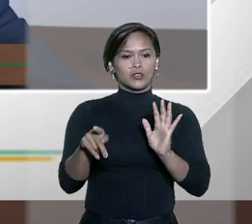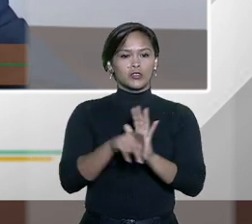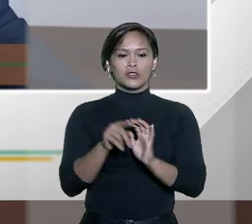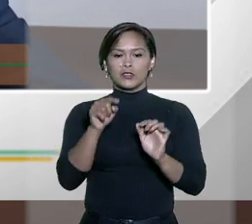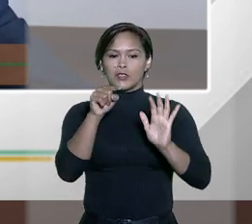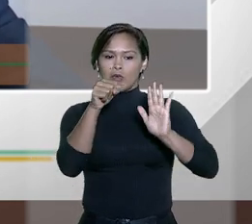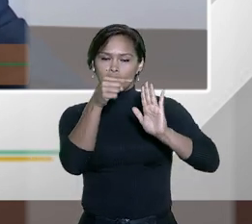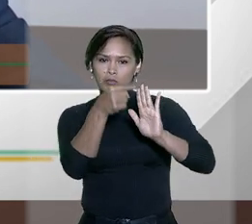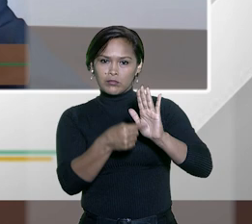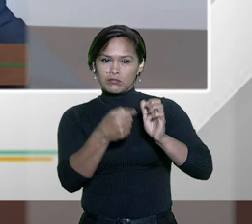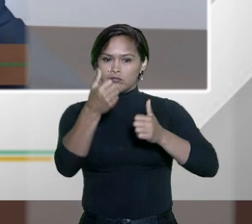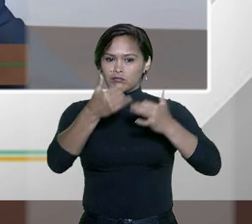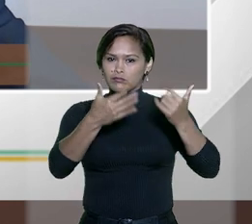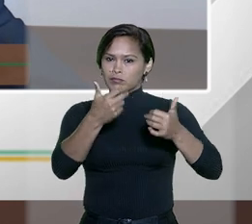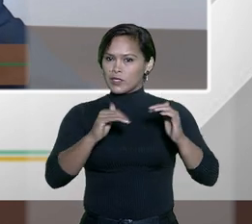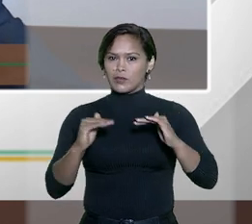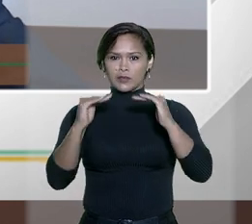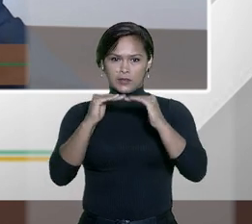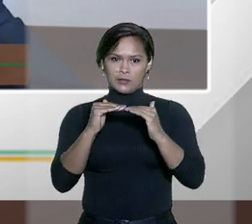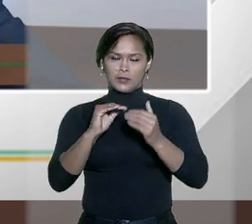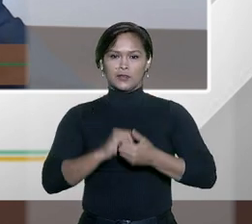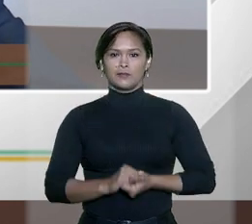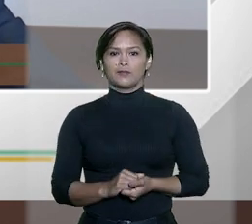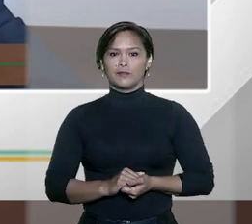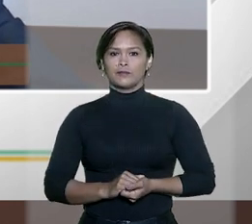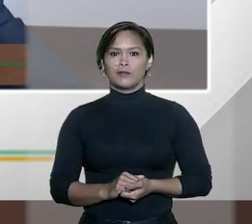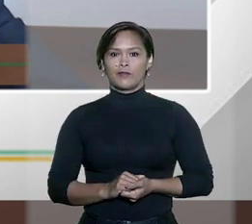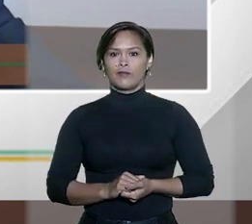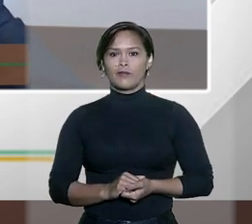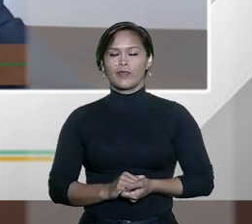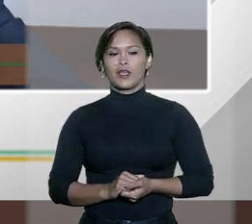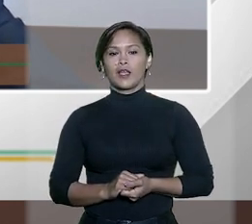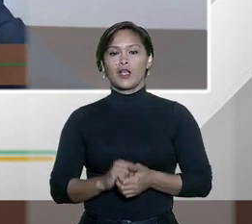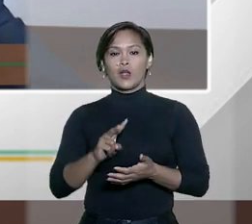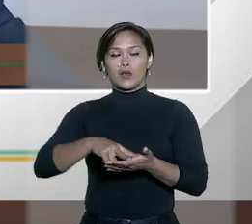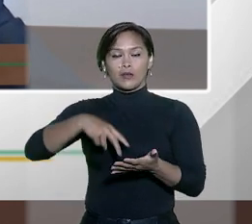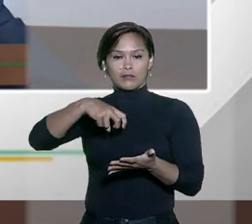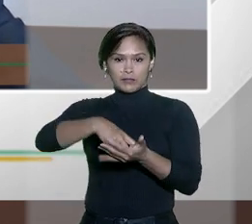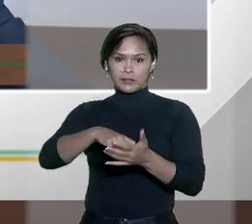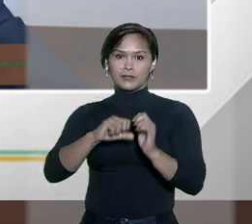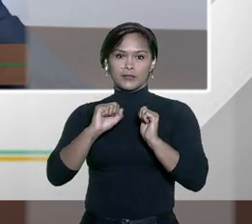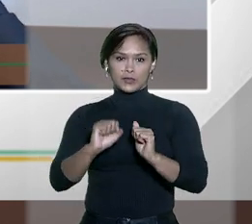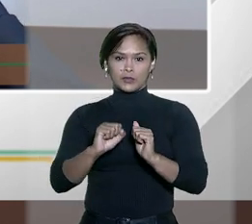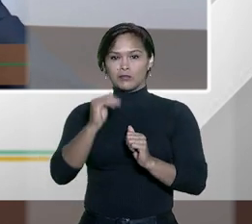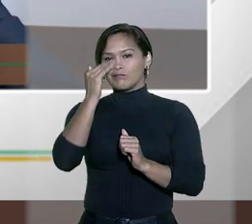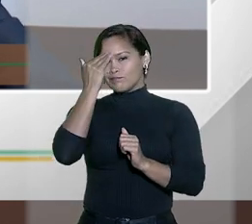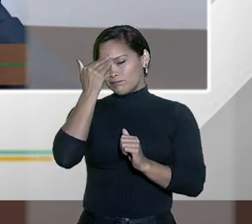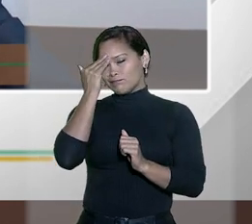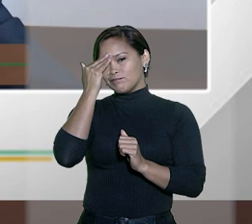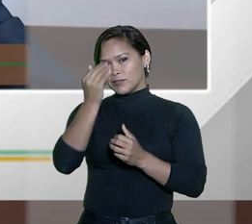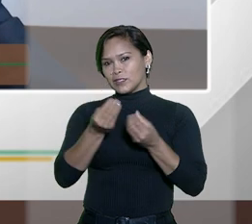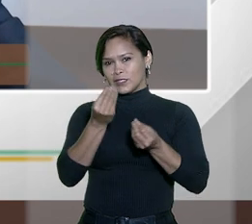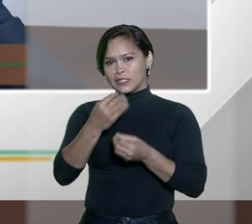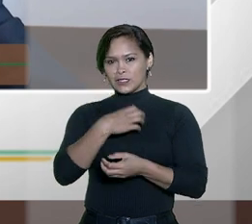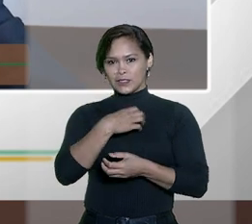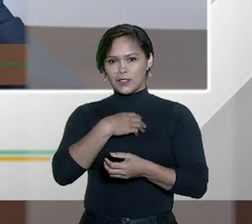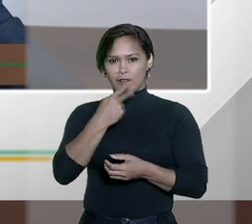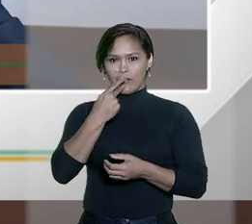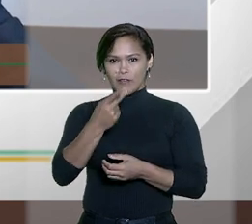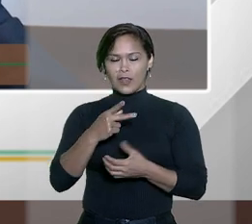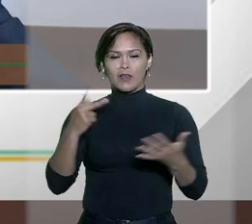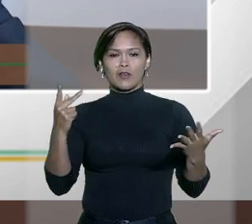não indique isso, não estabeleça isso. Em termos de punição, né, se a gente puder considerar dessa forma, o